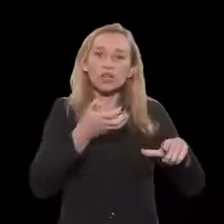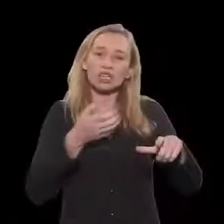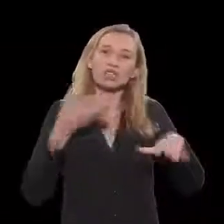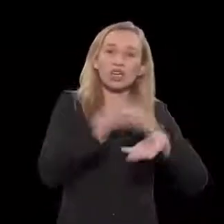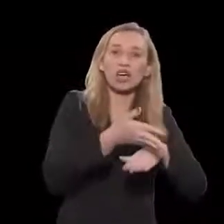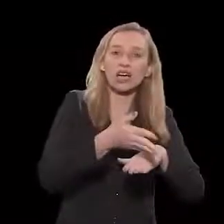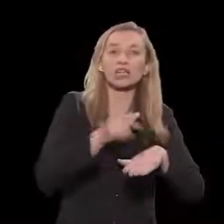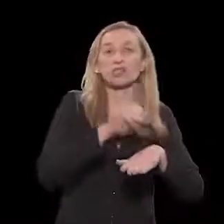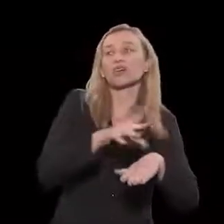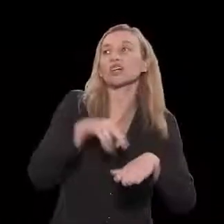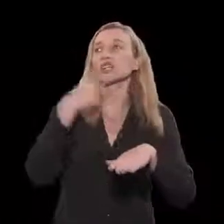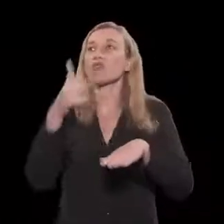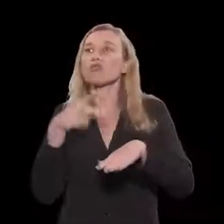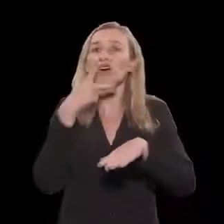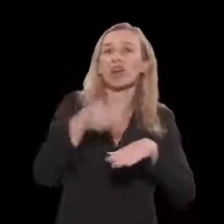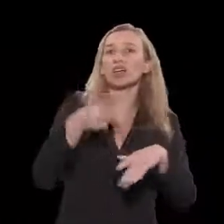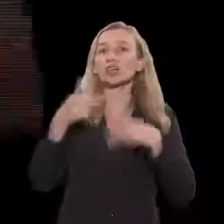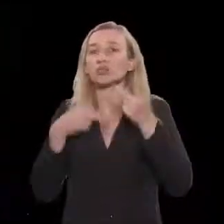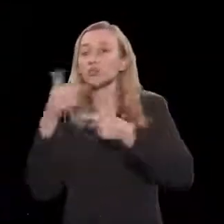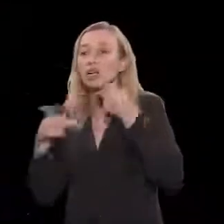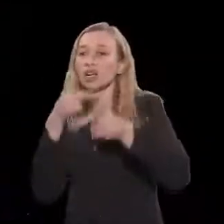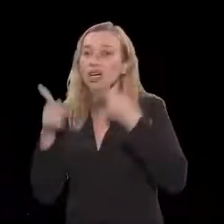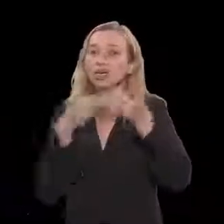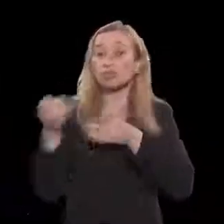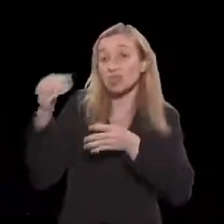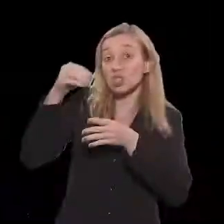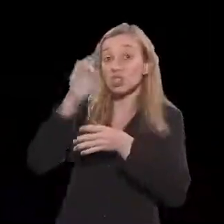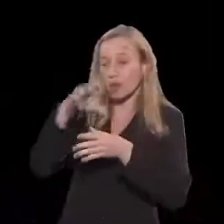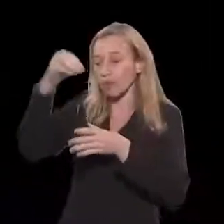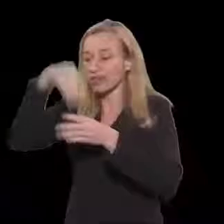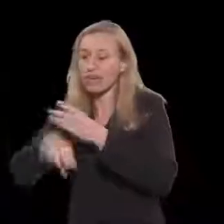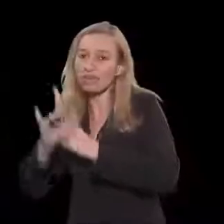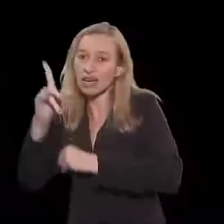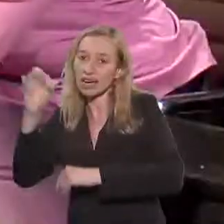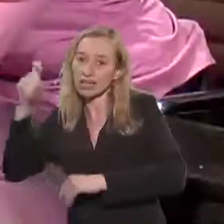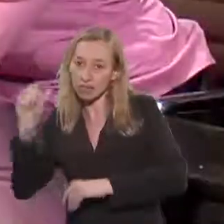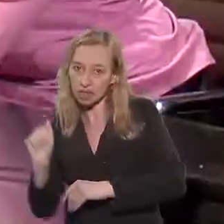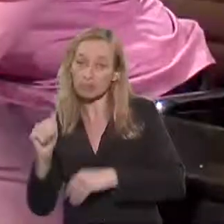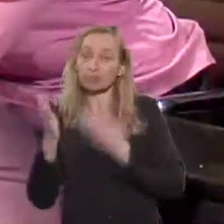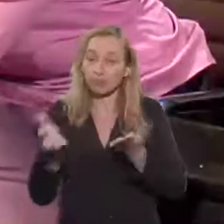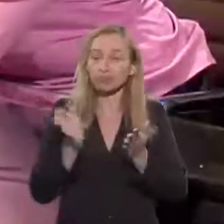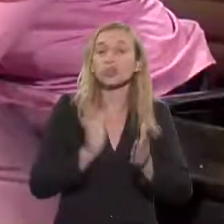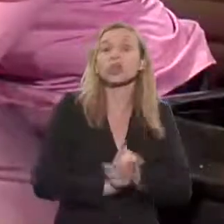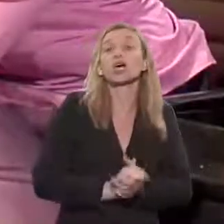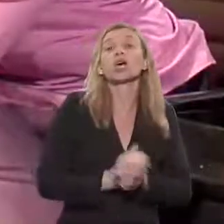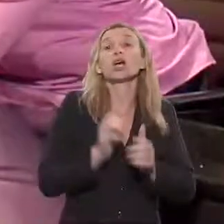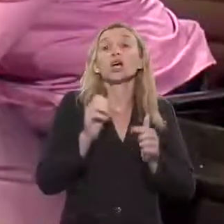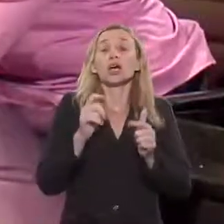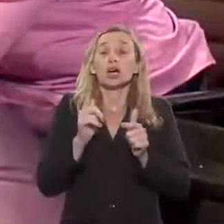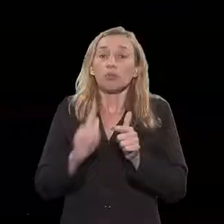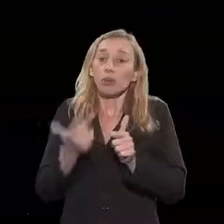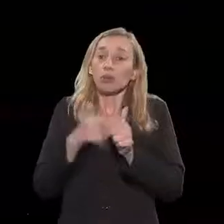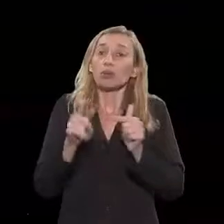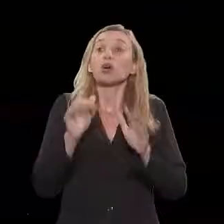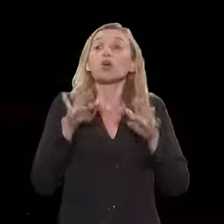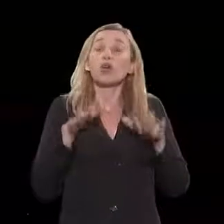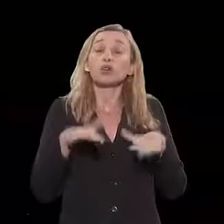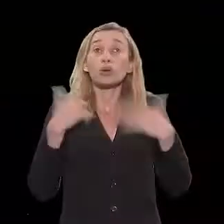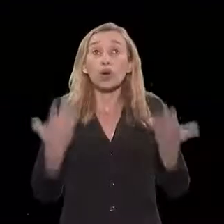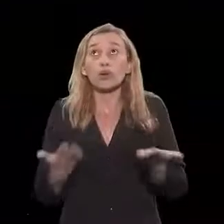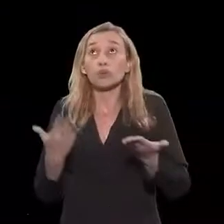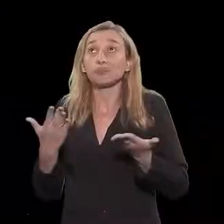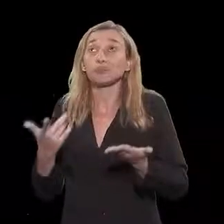chegar se eu ficar só falando para os meus pares dentro da academia. É um problema isso. Sim. E aí foi